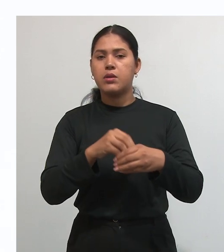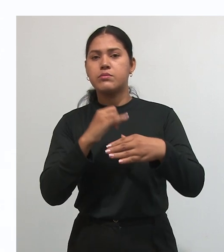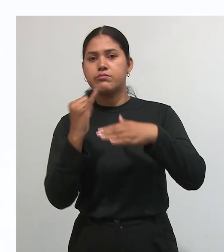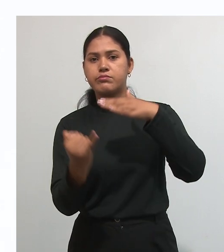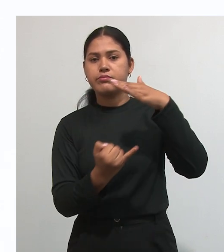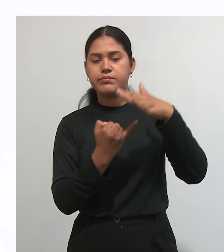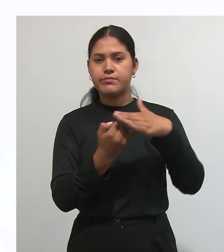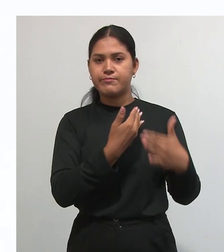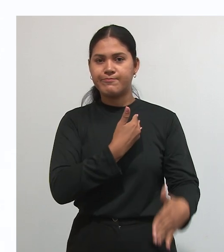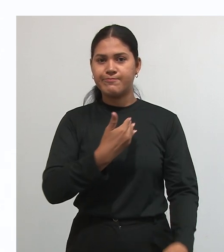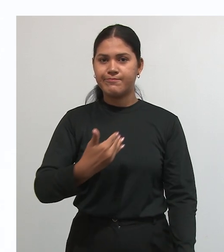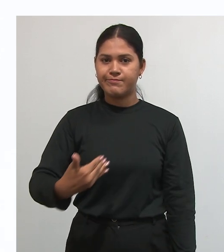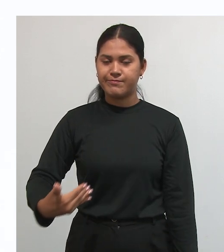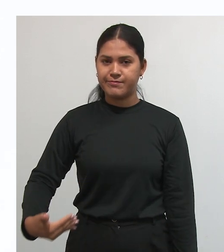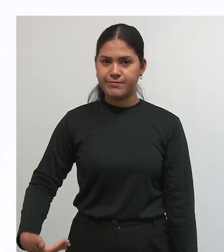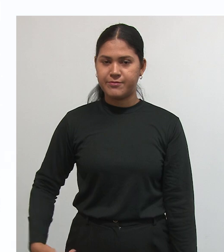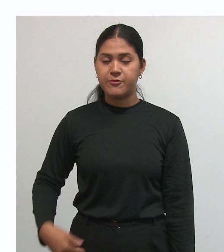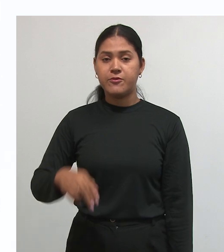exemplo aqui